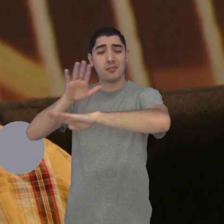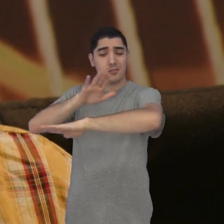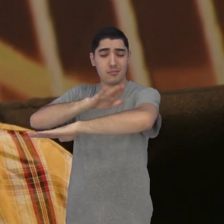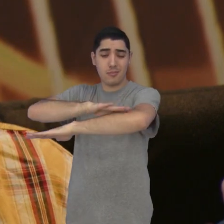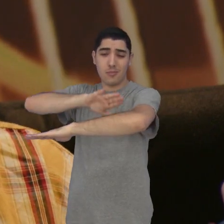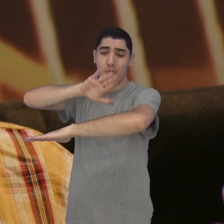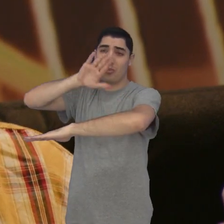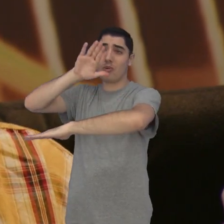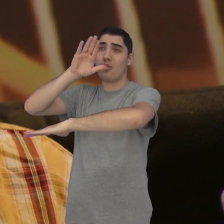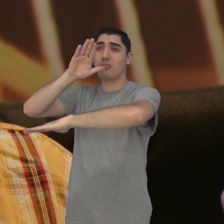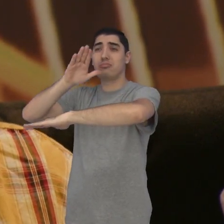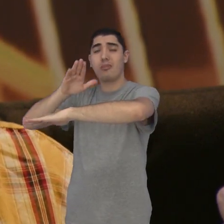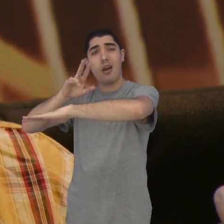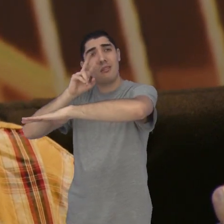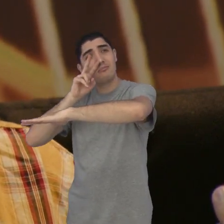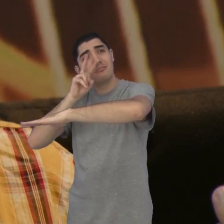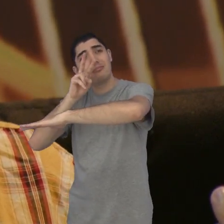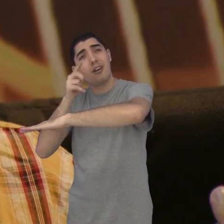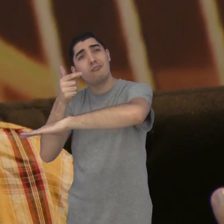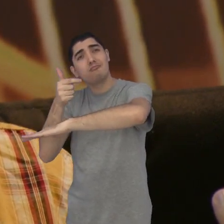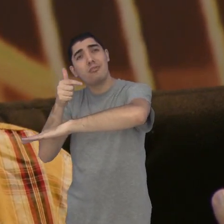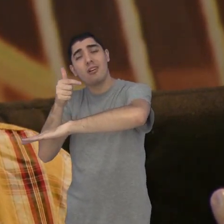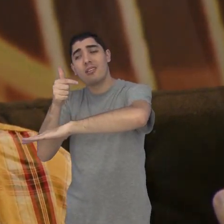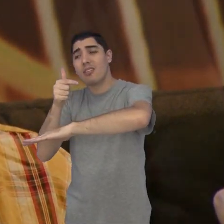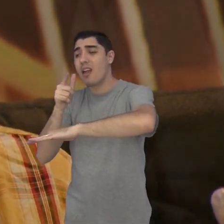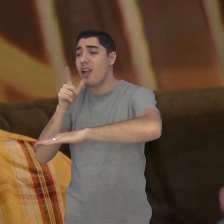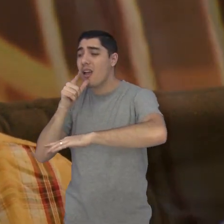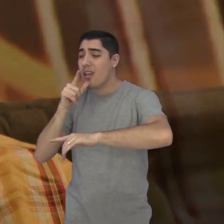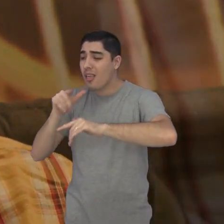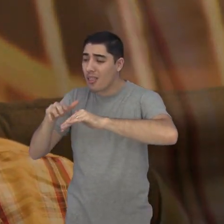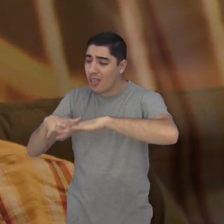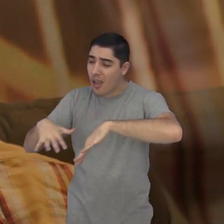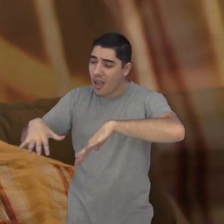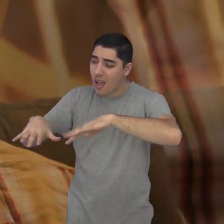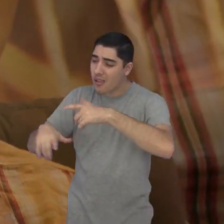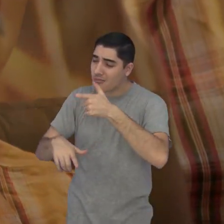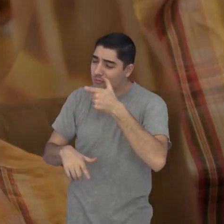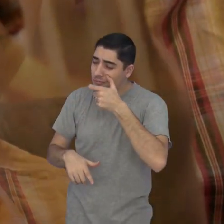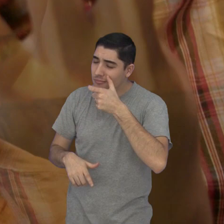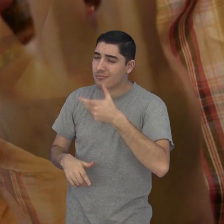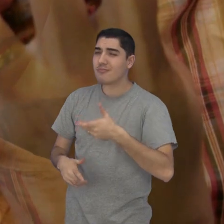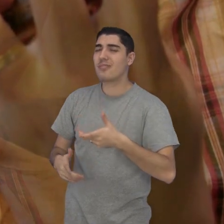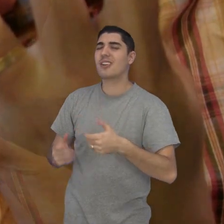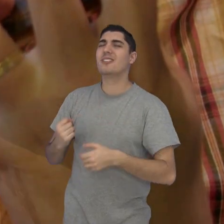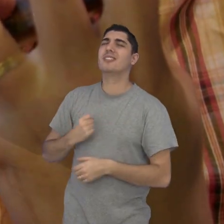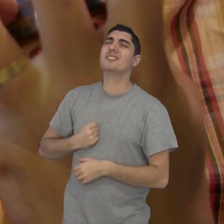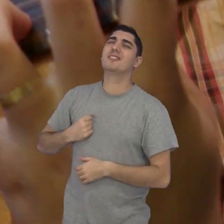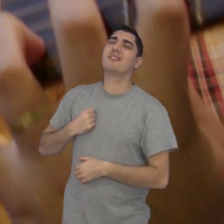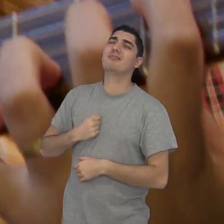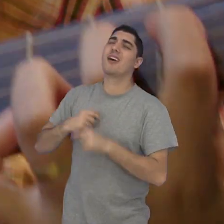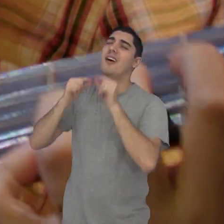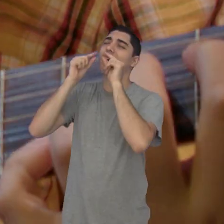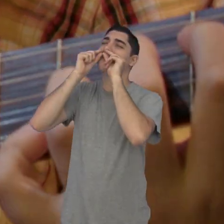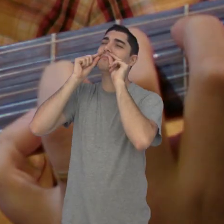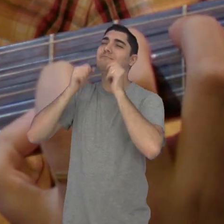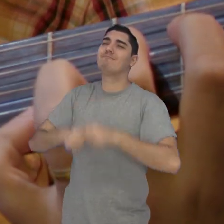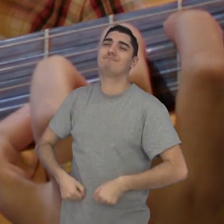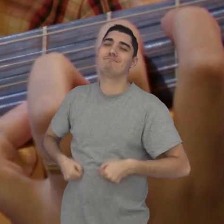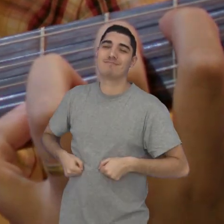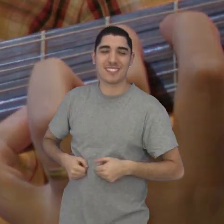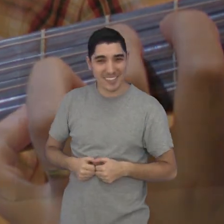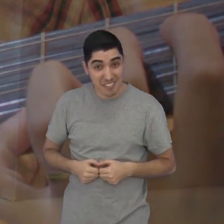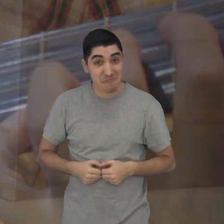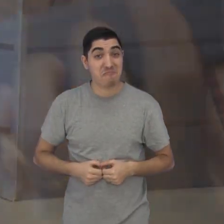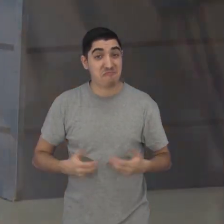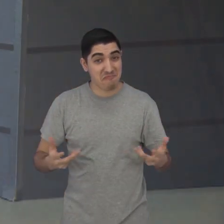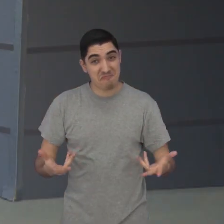na colina nenhum lago pra se olhar. Ô, Sardado Mazzaropi, hein?